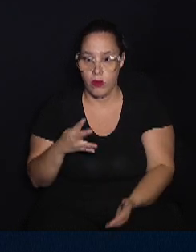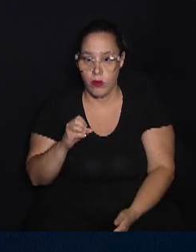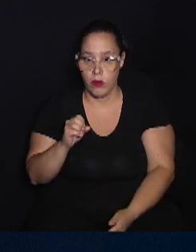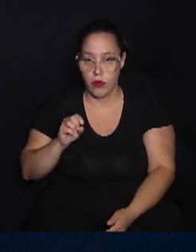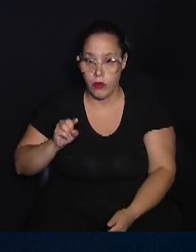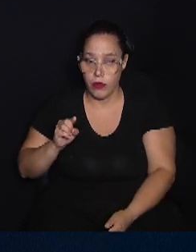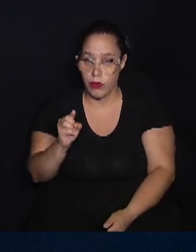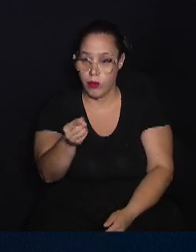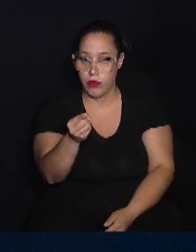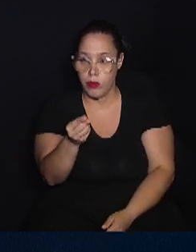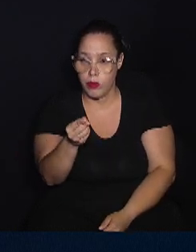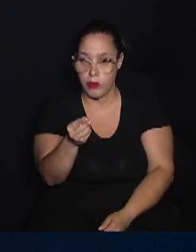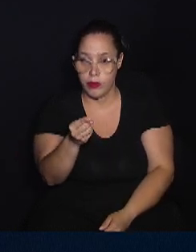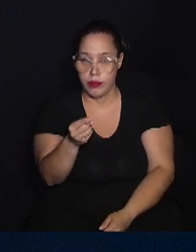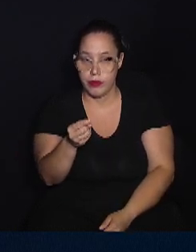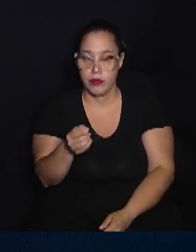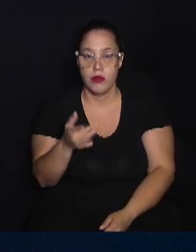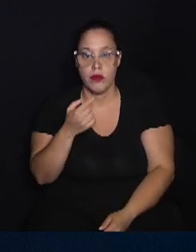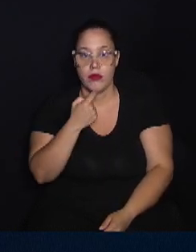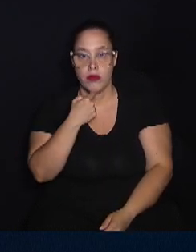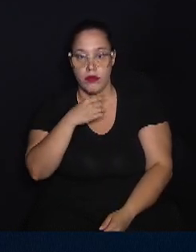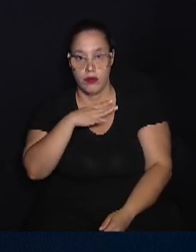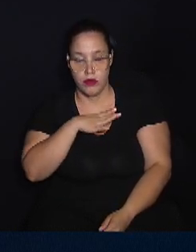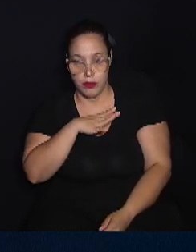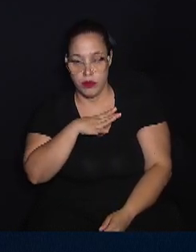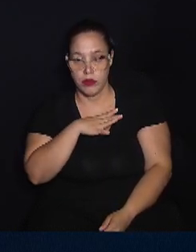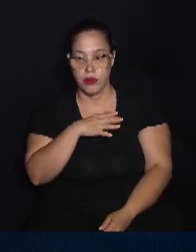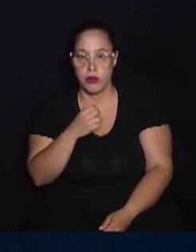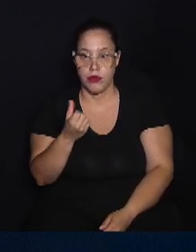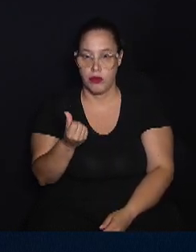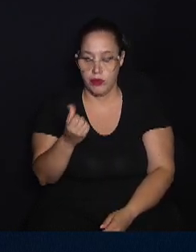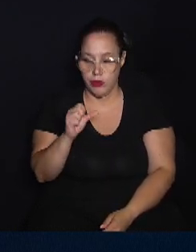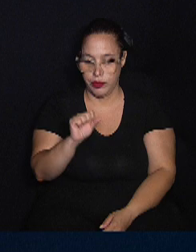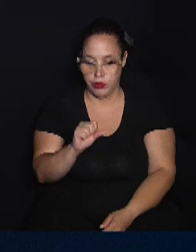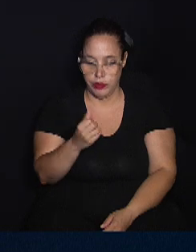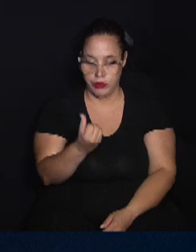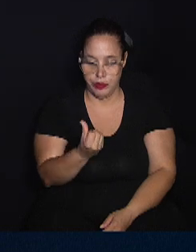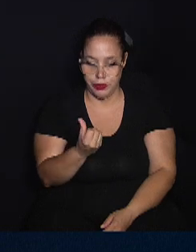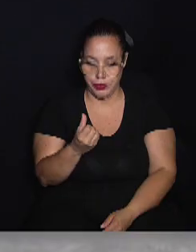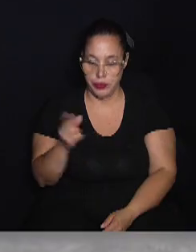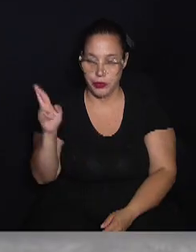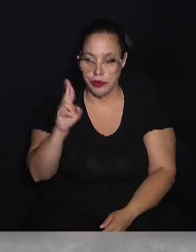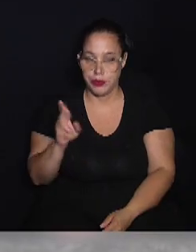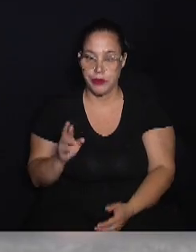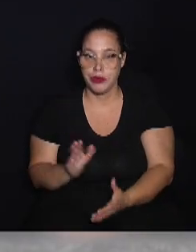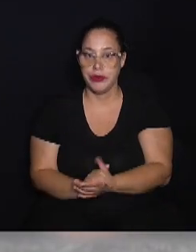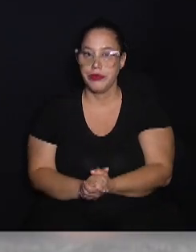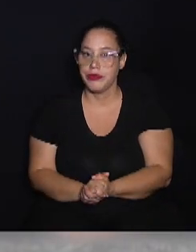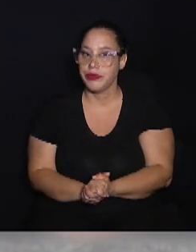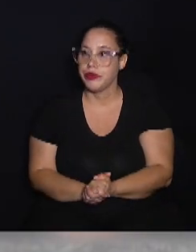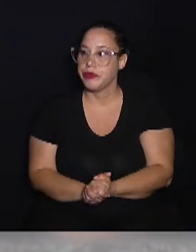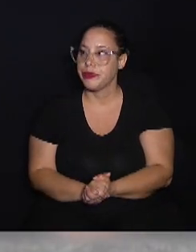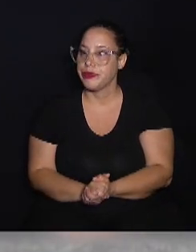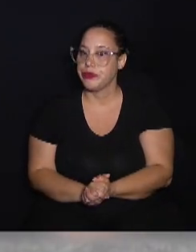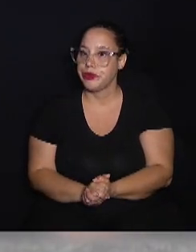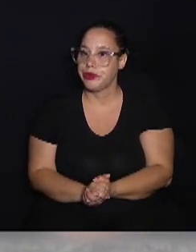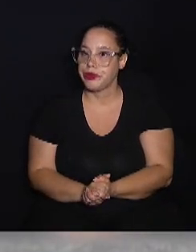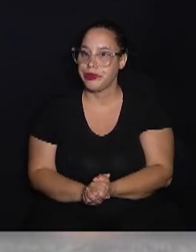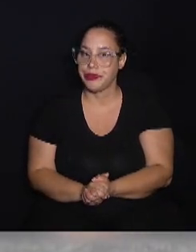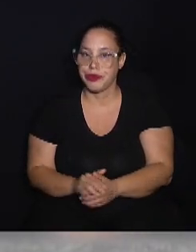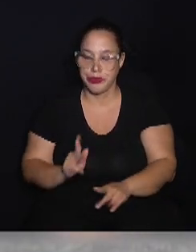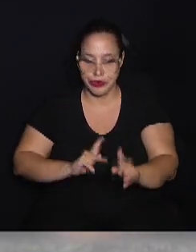unidades fiscais de Campinas cerca de R 186.000 existe a campanha para